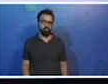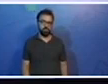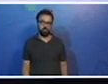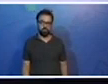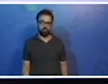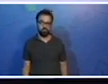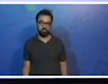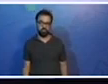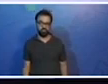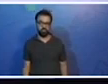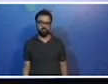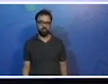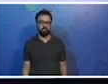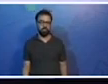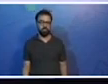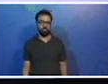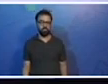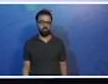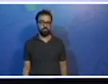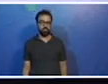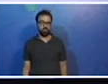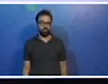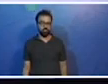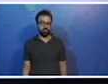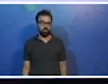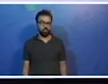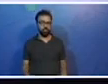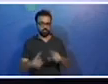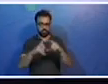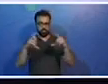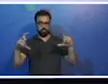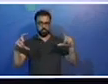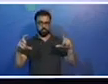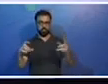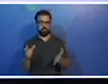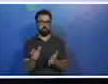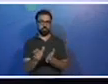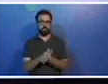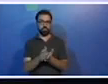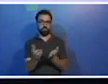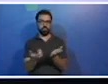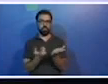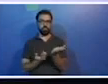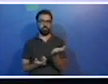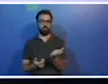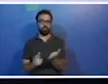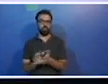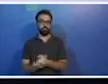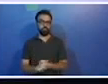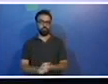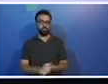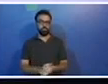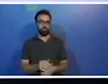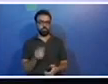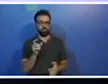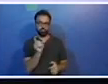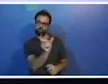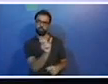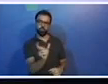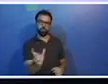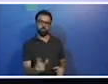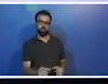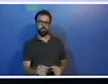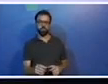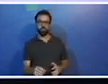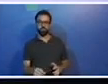basicamente, fechando a nossa aula aí. Ó. Um recorte da apostila de vocês. Algumas expressões de